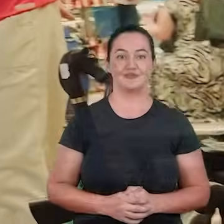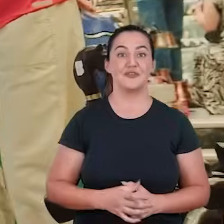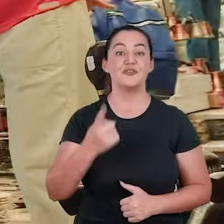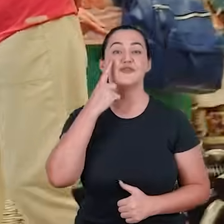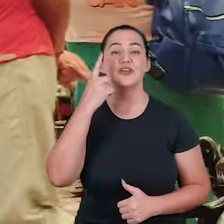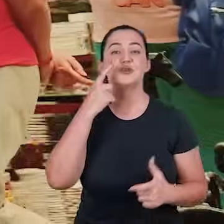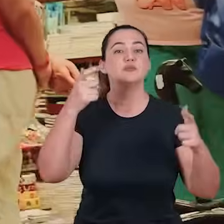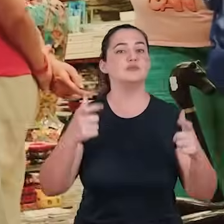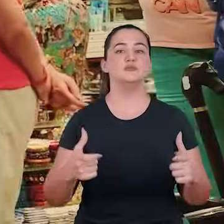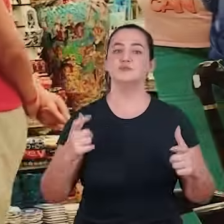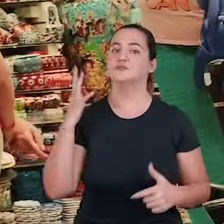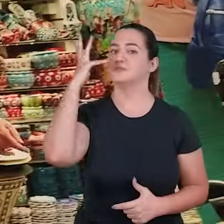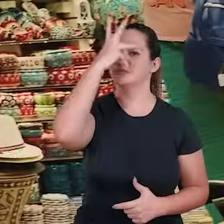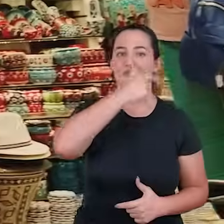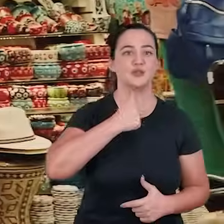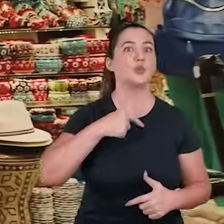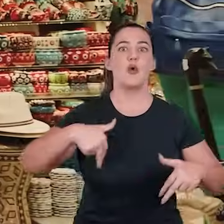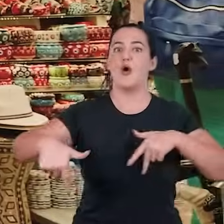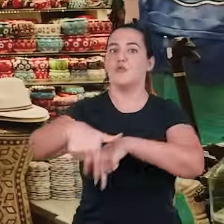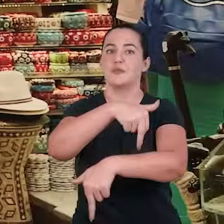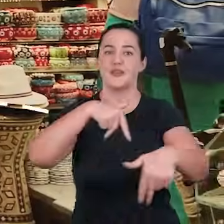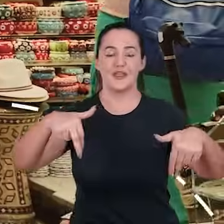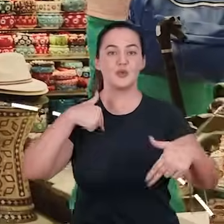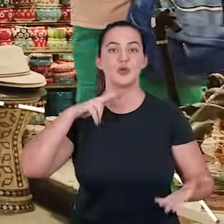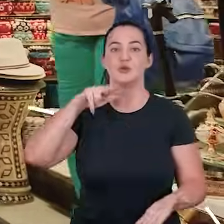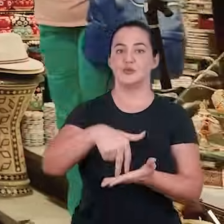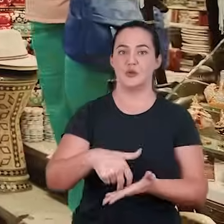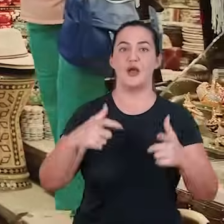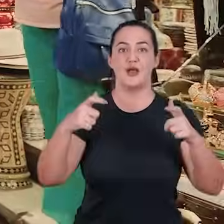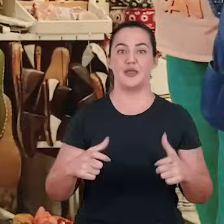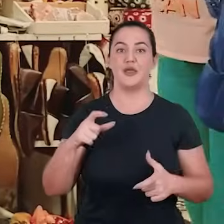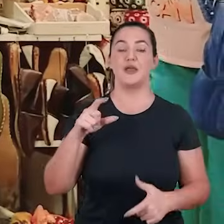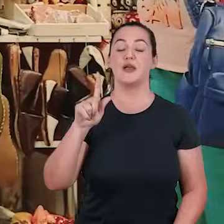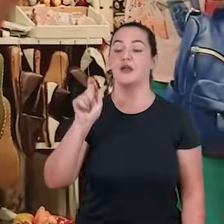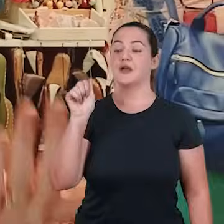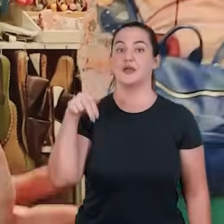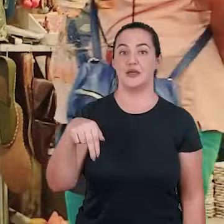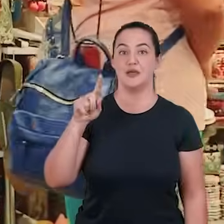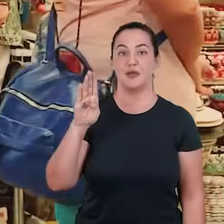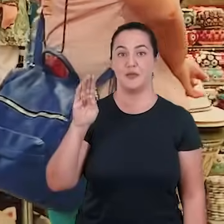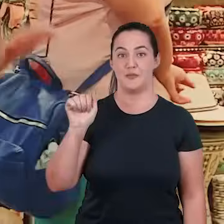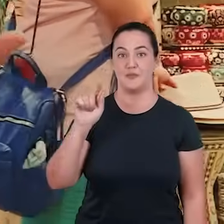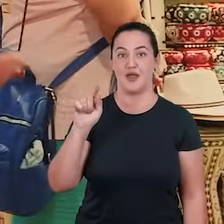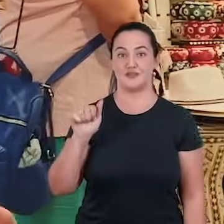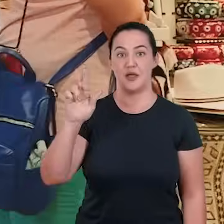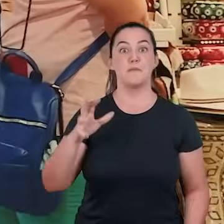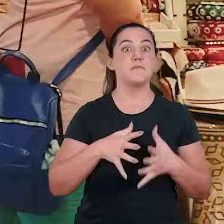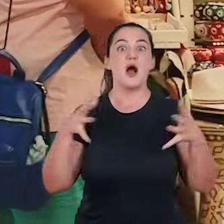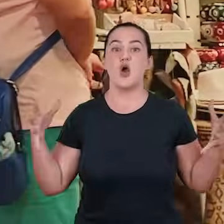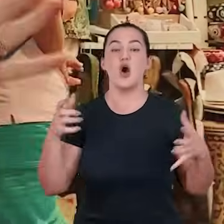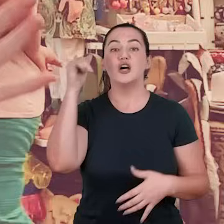Vejam que lugar lindo e movimentado que eu estou. Eu acabei de chegar no Gran Bazar, que é o maior e mais antigo